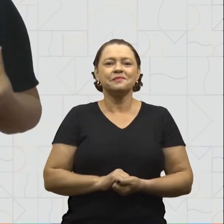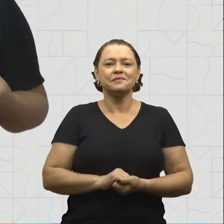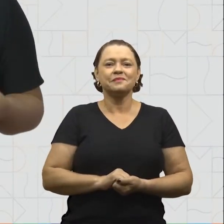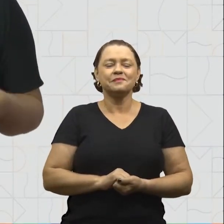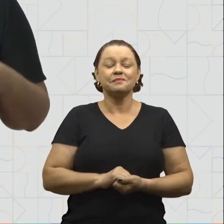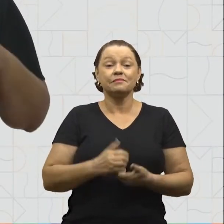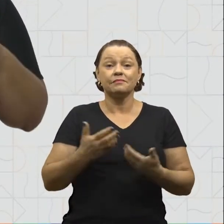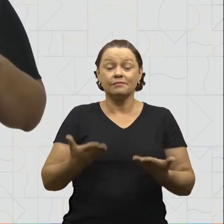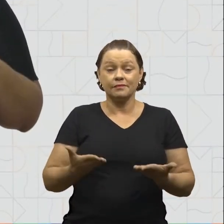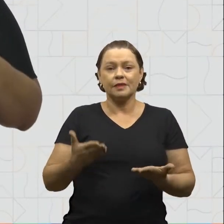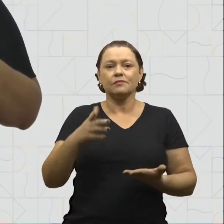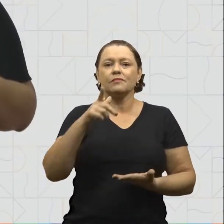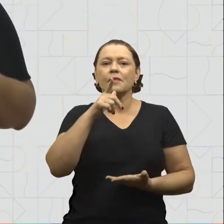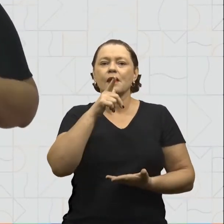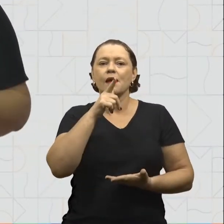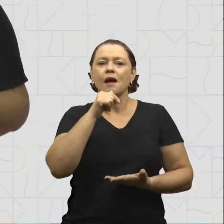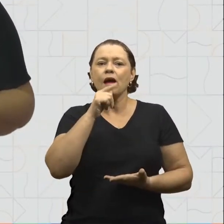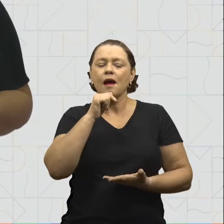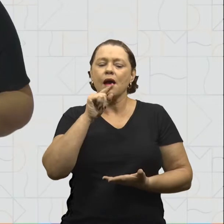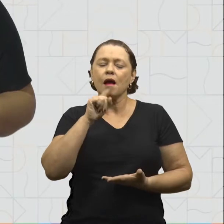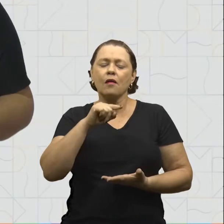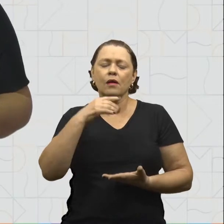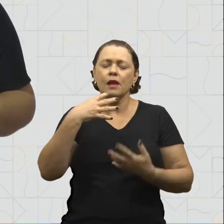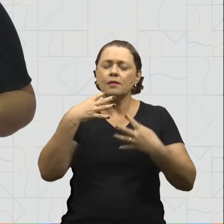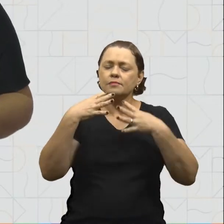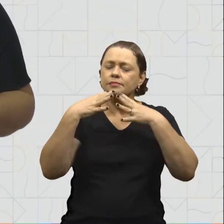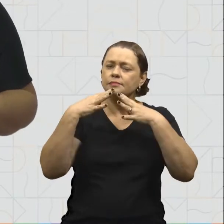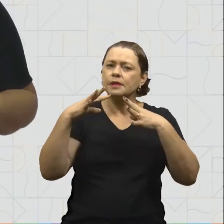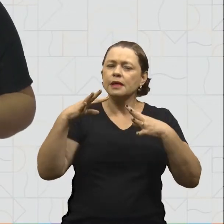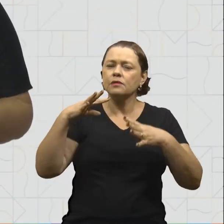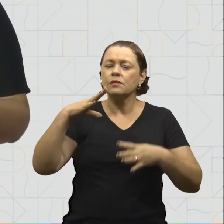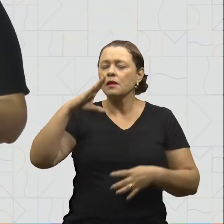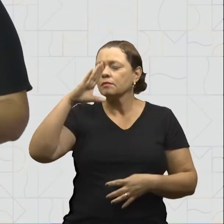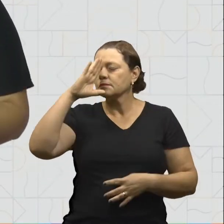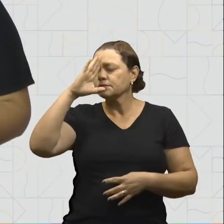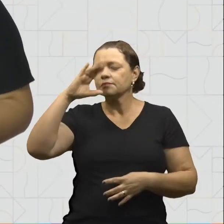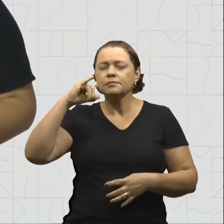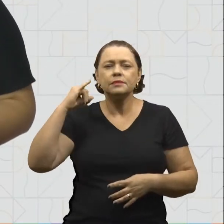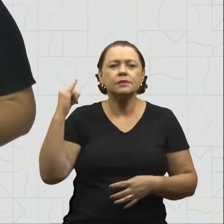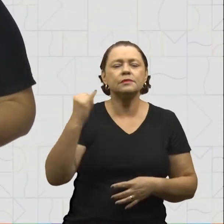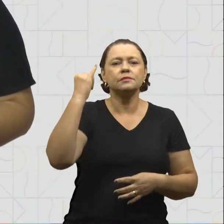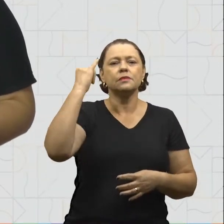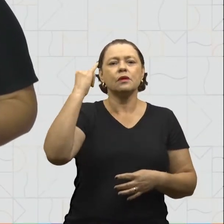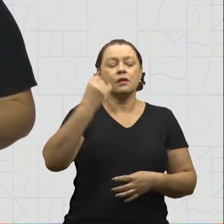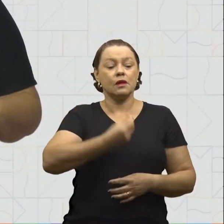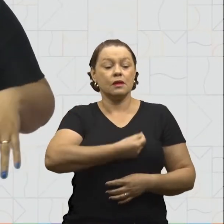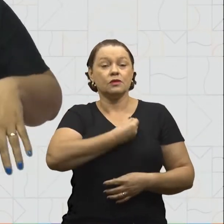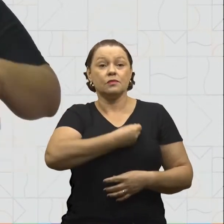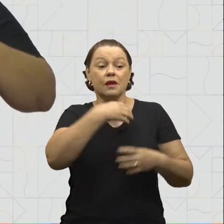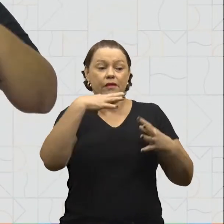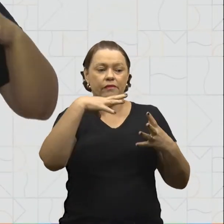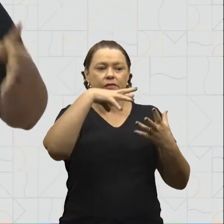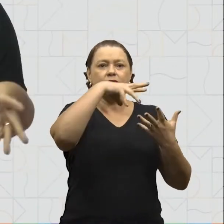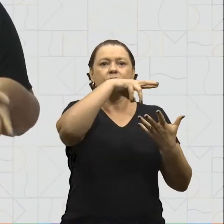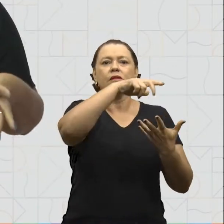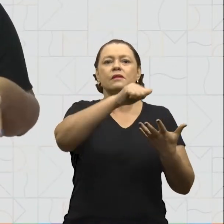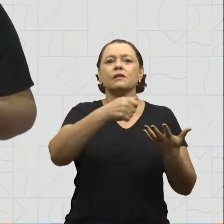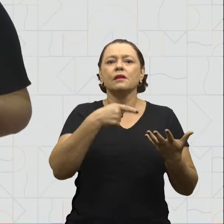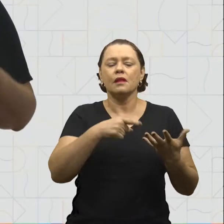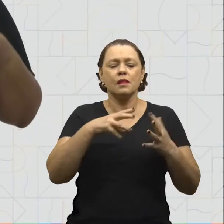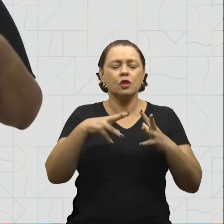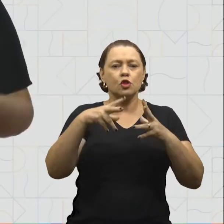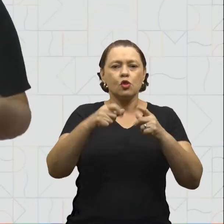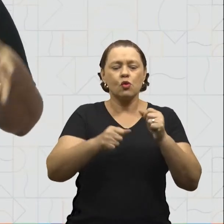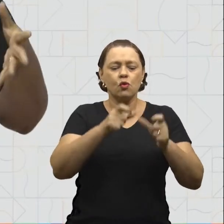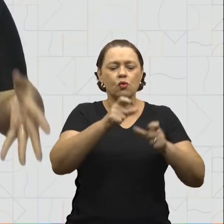A água é um recurso natural e fundamental para a existência da vida na Terra. Todos os seres